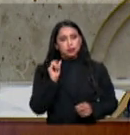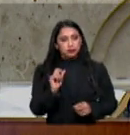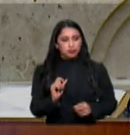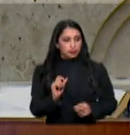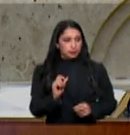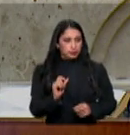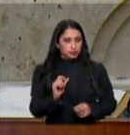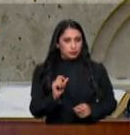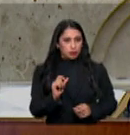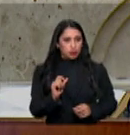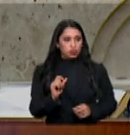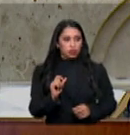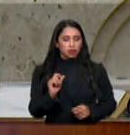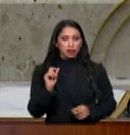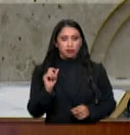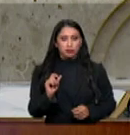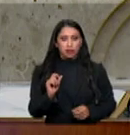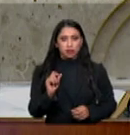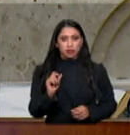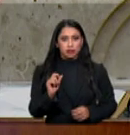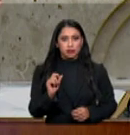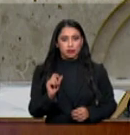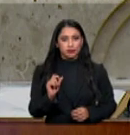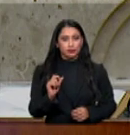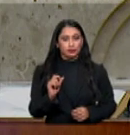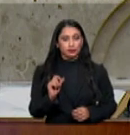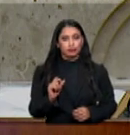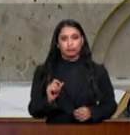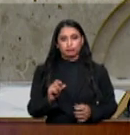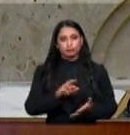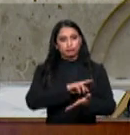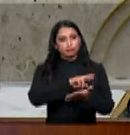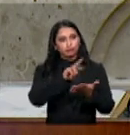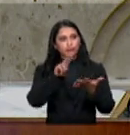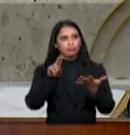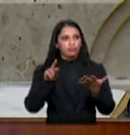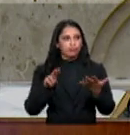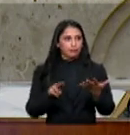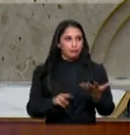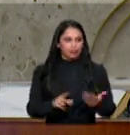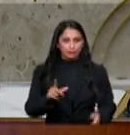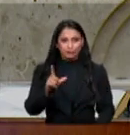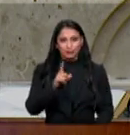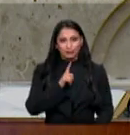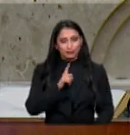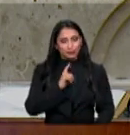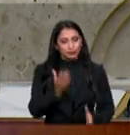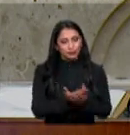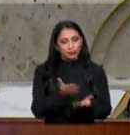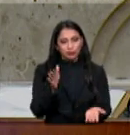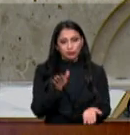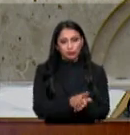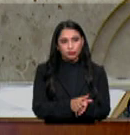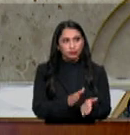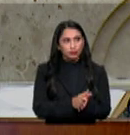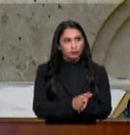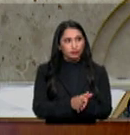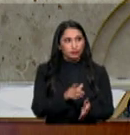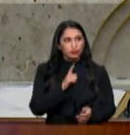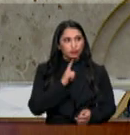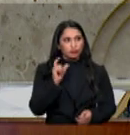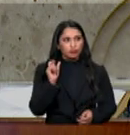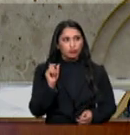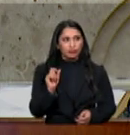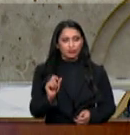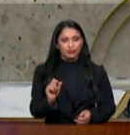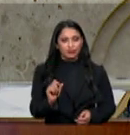uma tese uniforme para milhares de processos. E hoje nós estamos tratando de duração razoável dos processos. Imaginar que